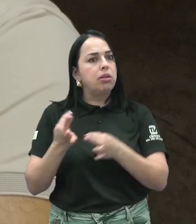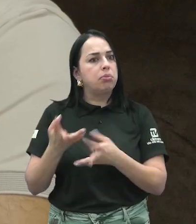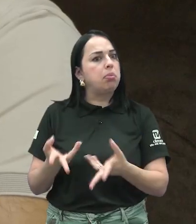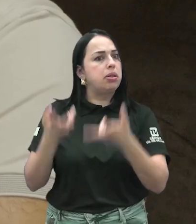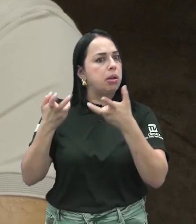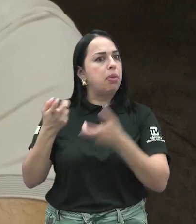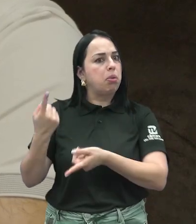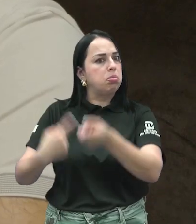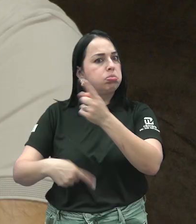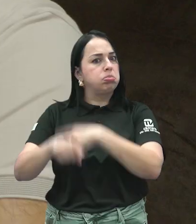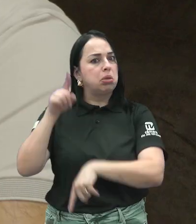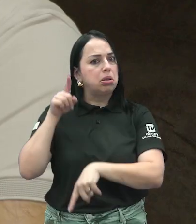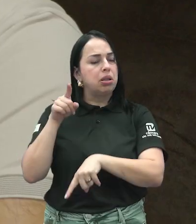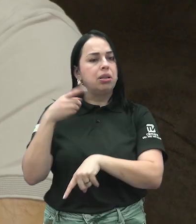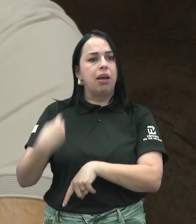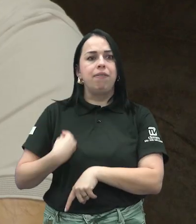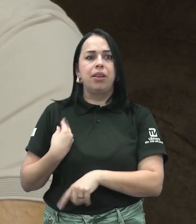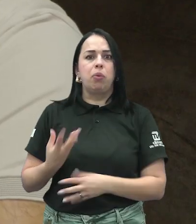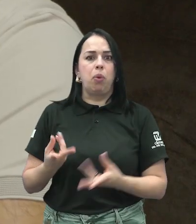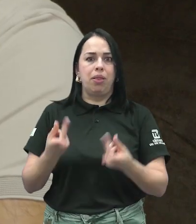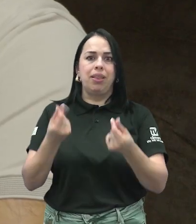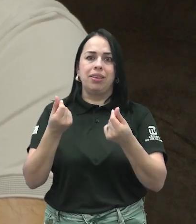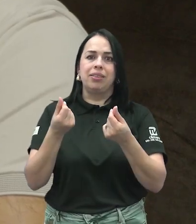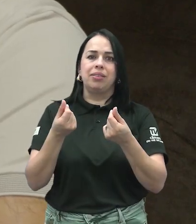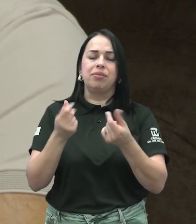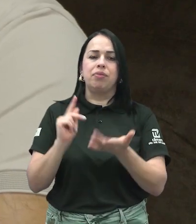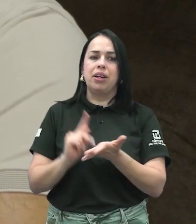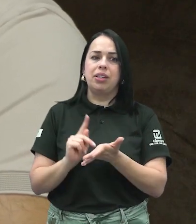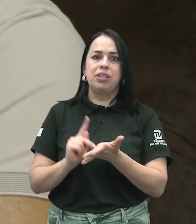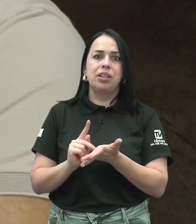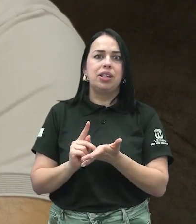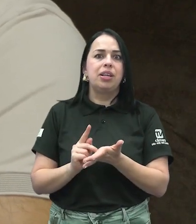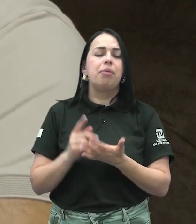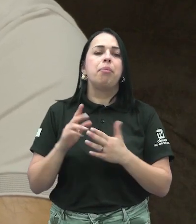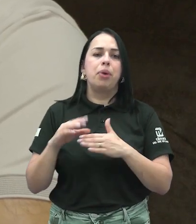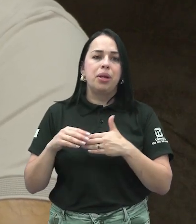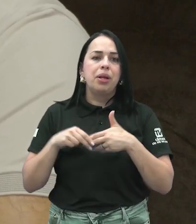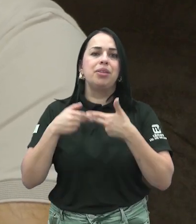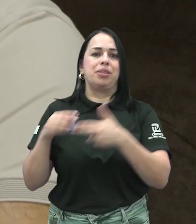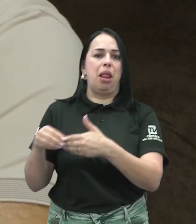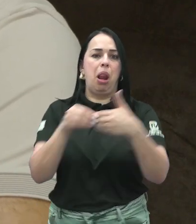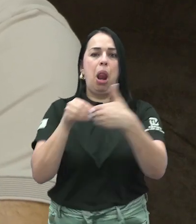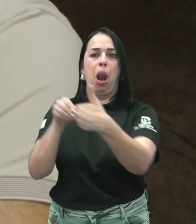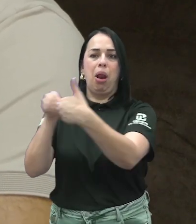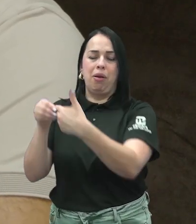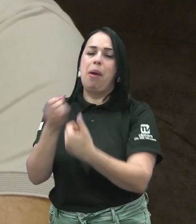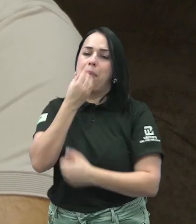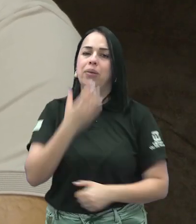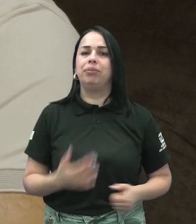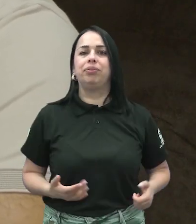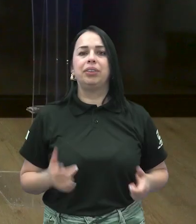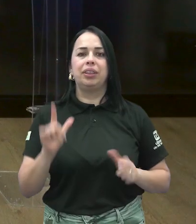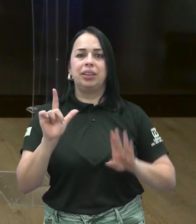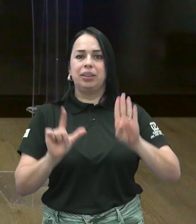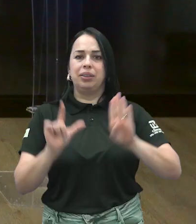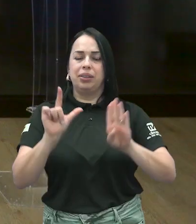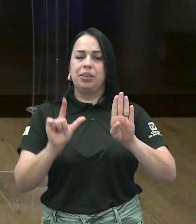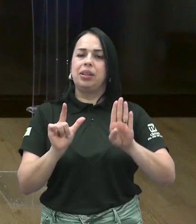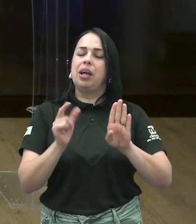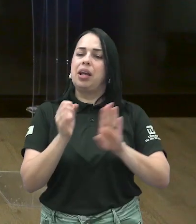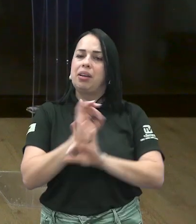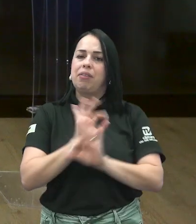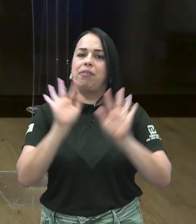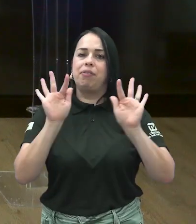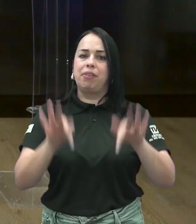Com o tratamento a gente consegue perceber uma evolução no Arthur, uma melhora na qualidade de vida dele. E isso faz valer a pena toda a correria nossa. E o